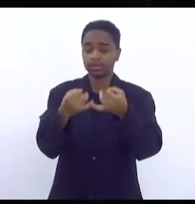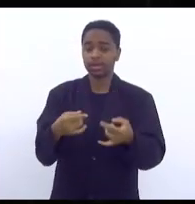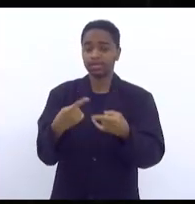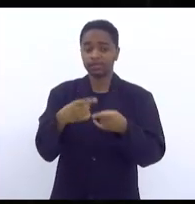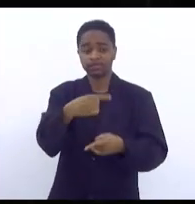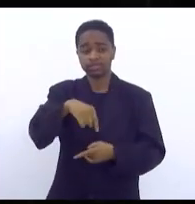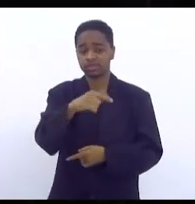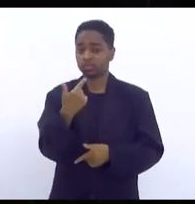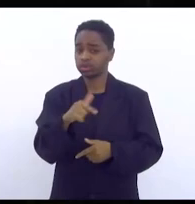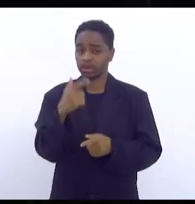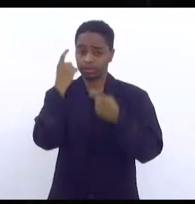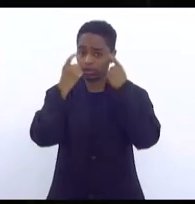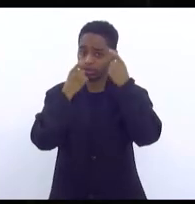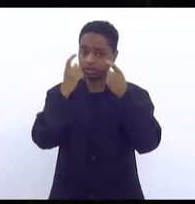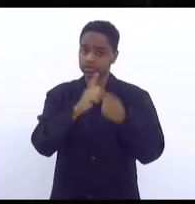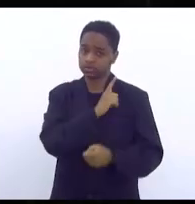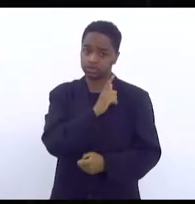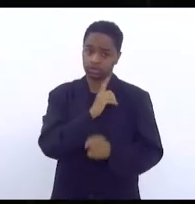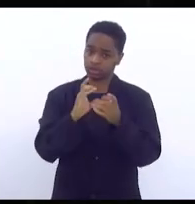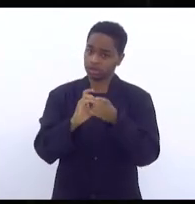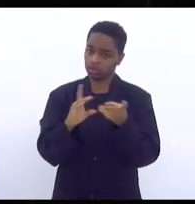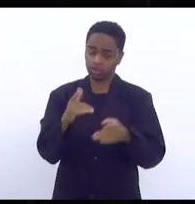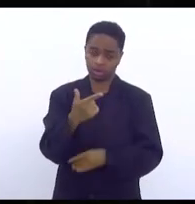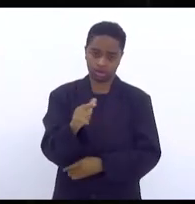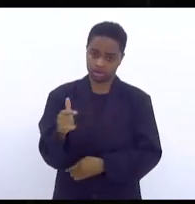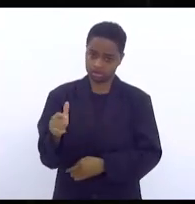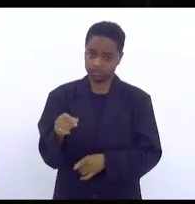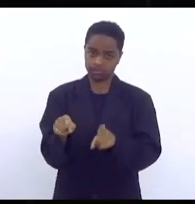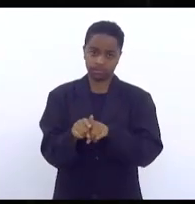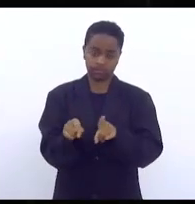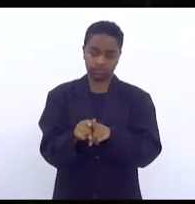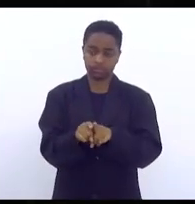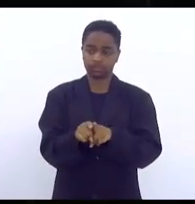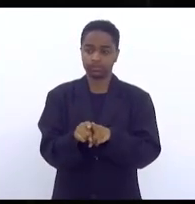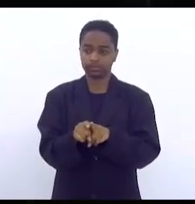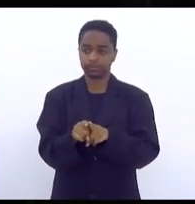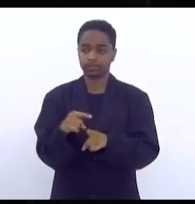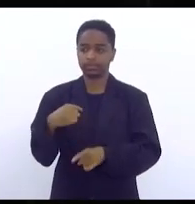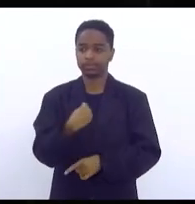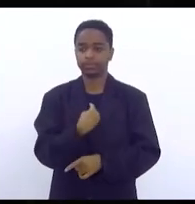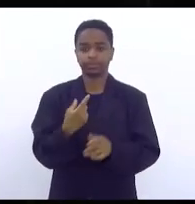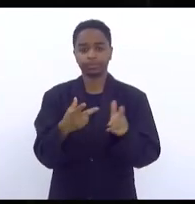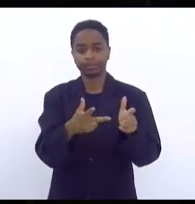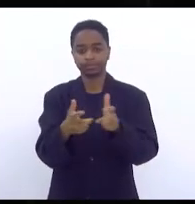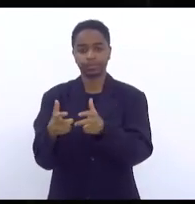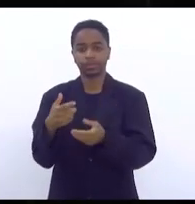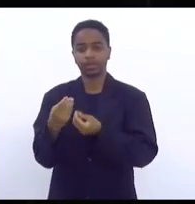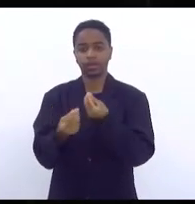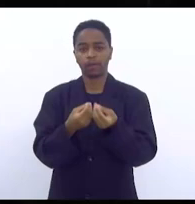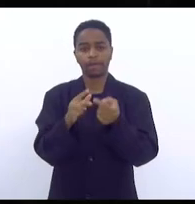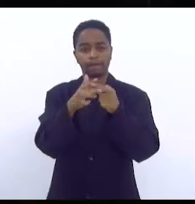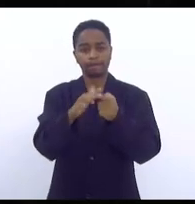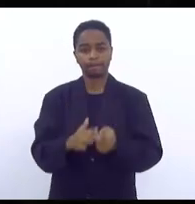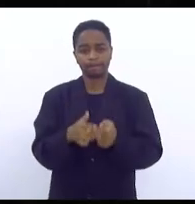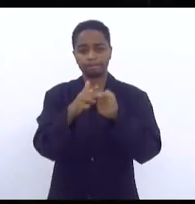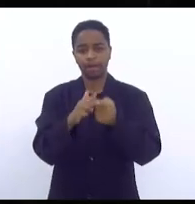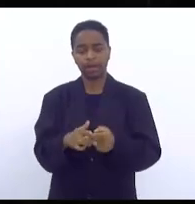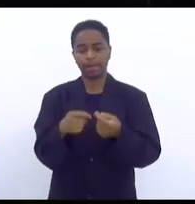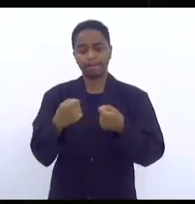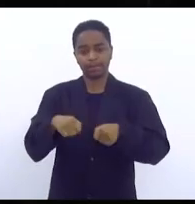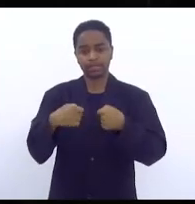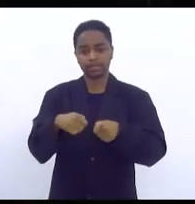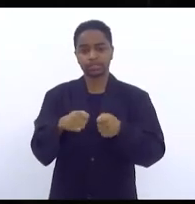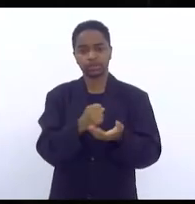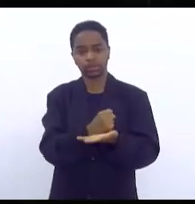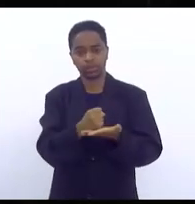democrática Nunca teve e dado o volume de de regulação que vocês precisam fazer né com a concessão